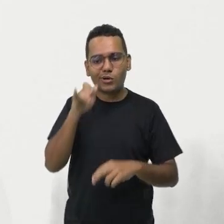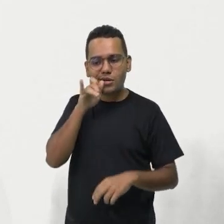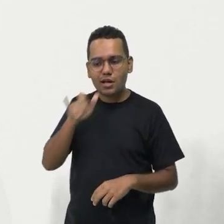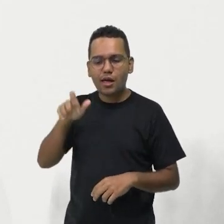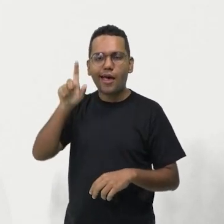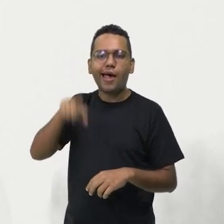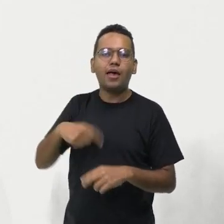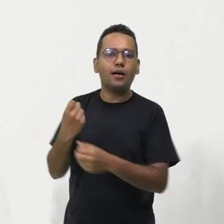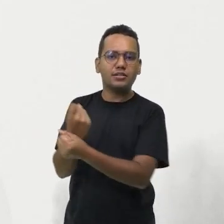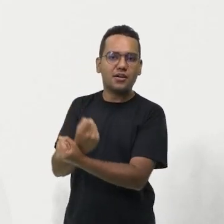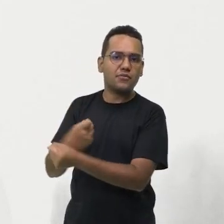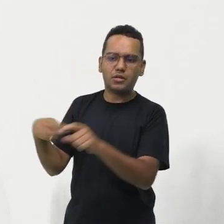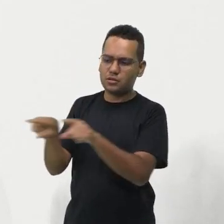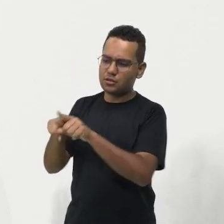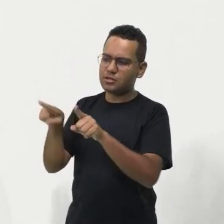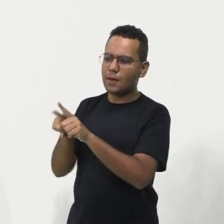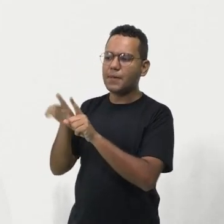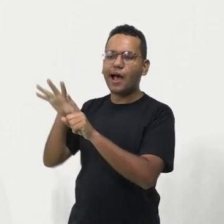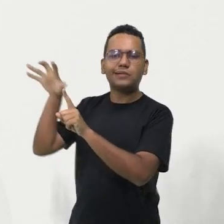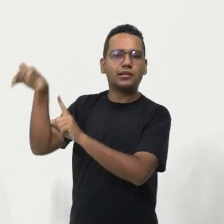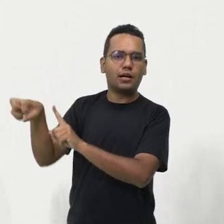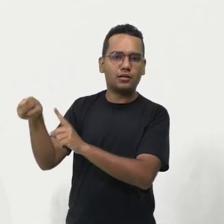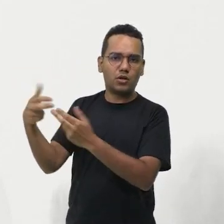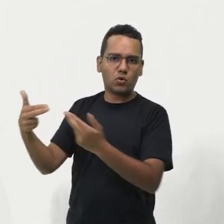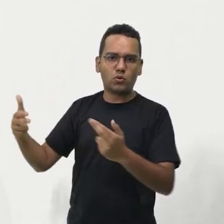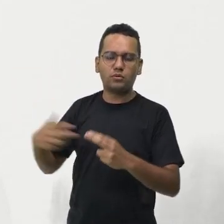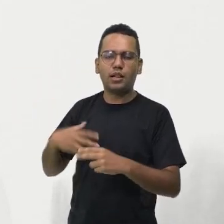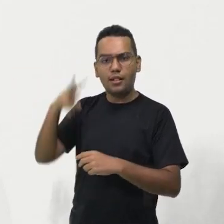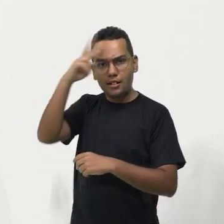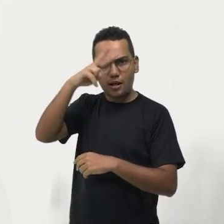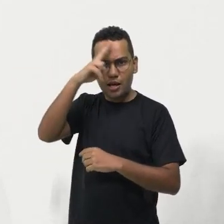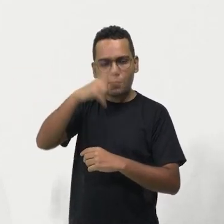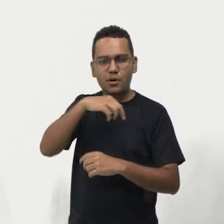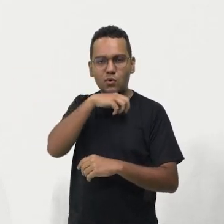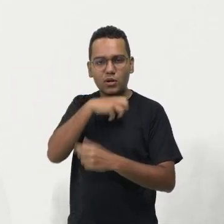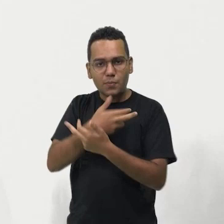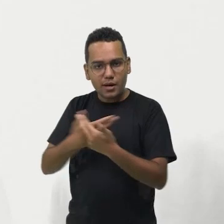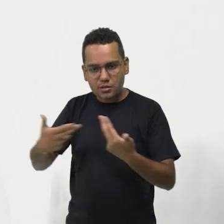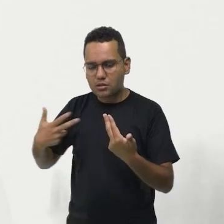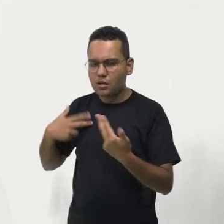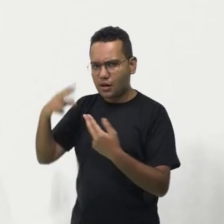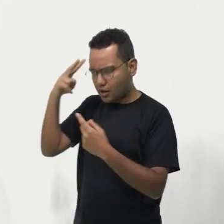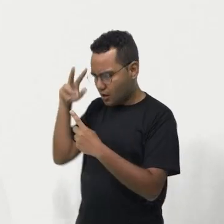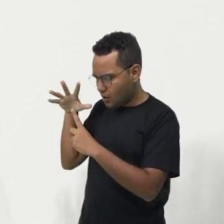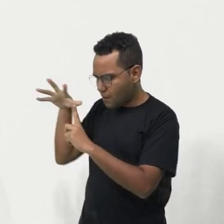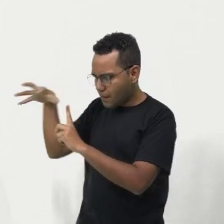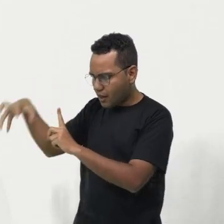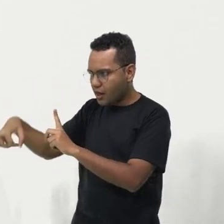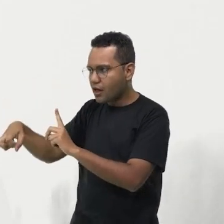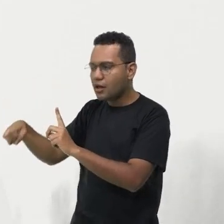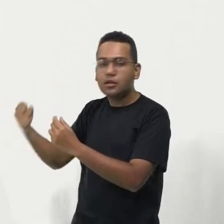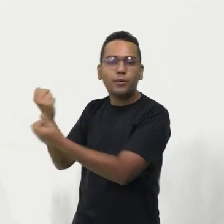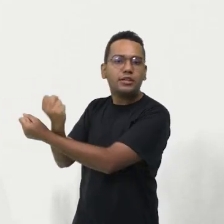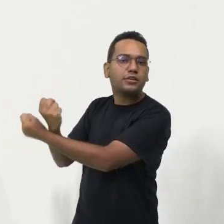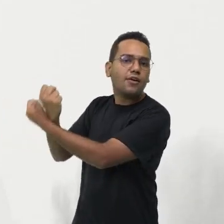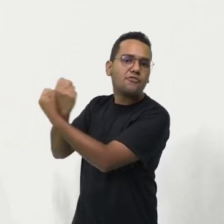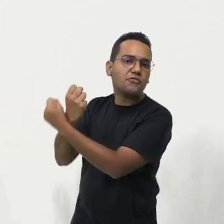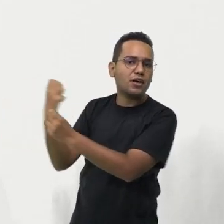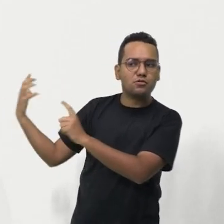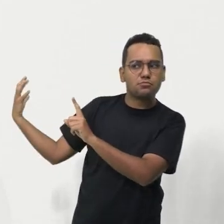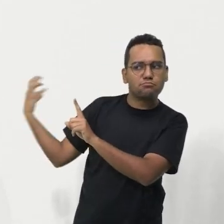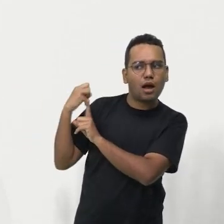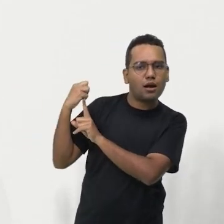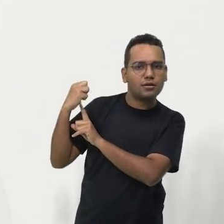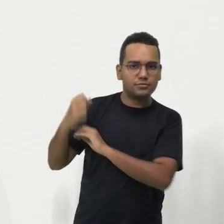como arma pelos animais, para capturar presas e se proteger de predadores. Ok? Então,